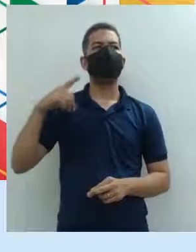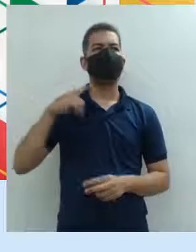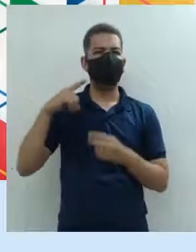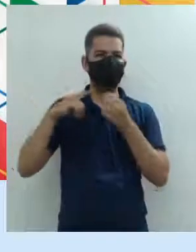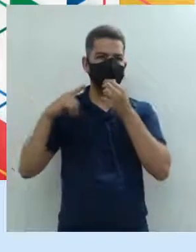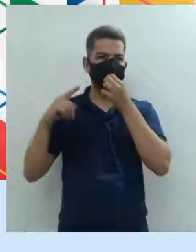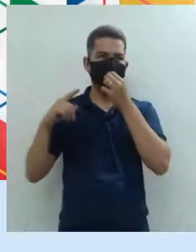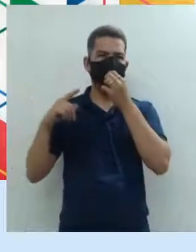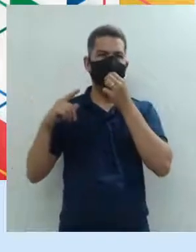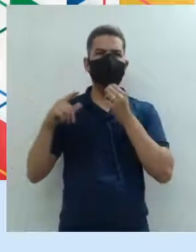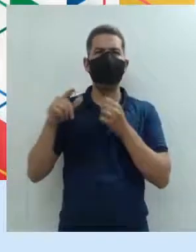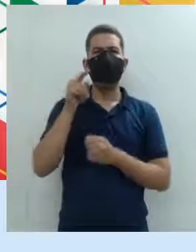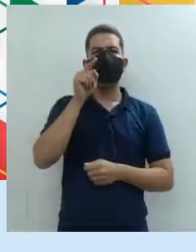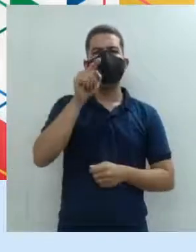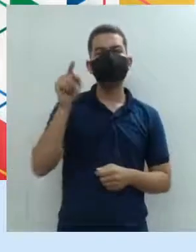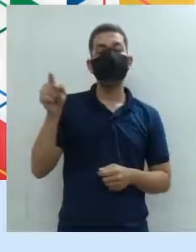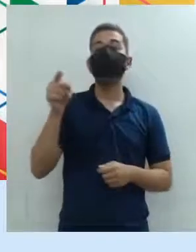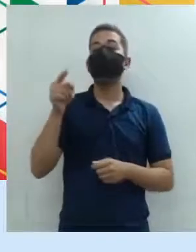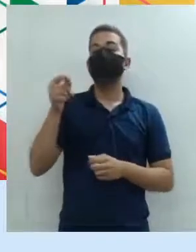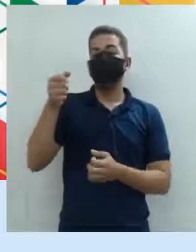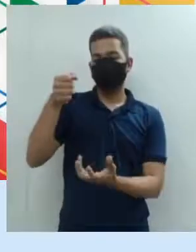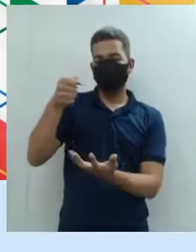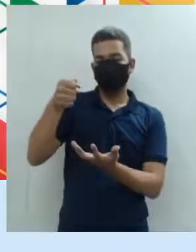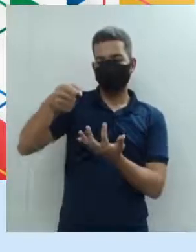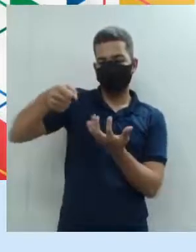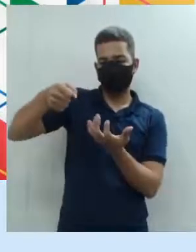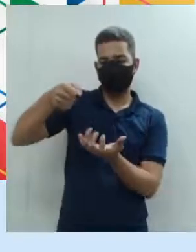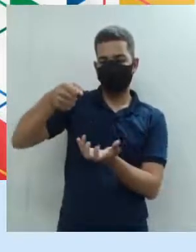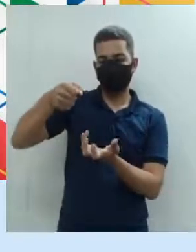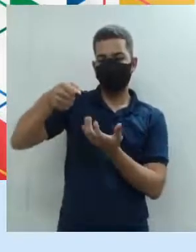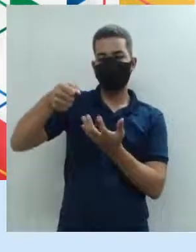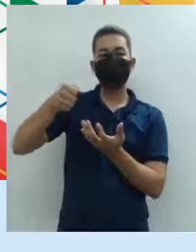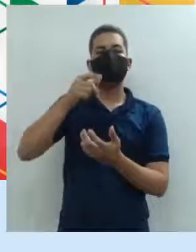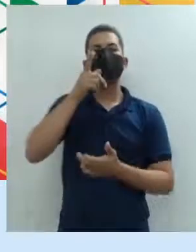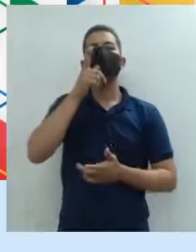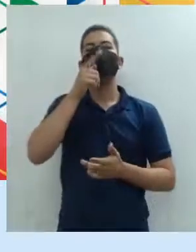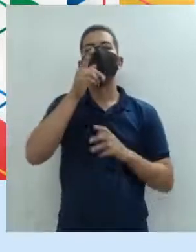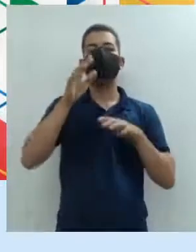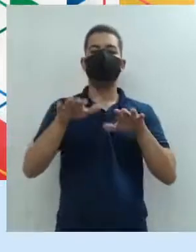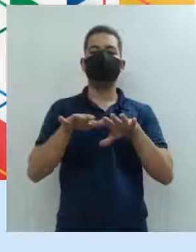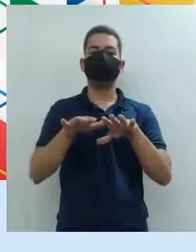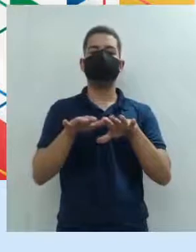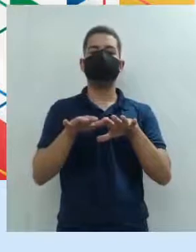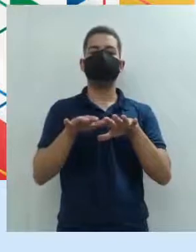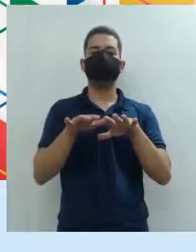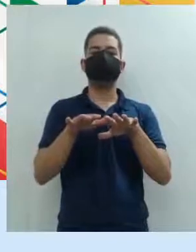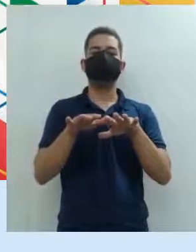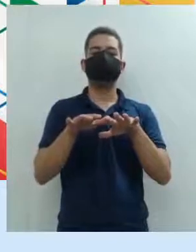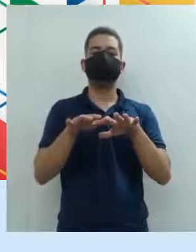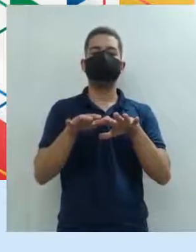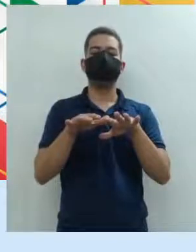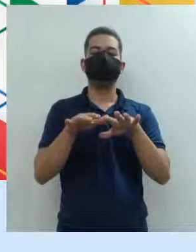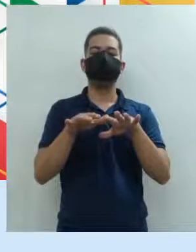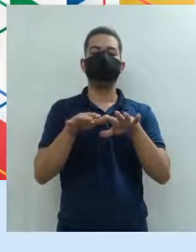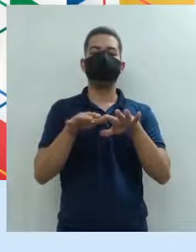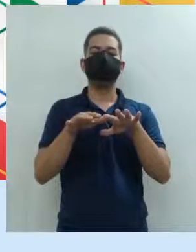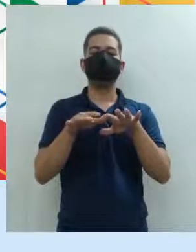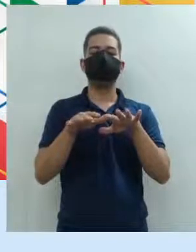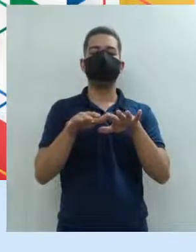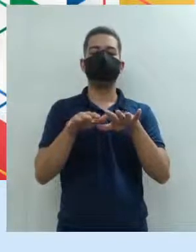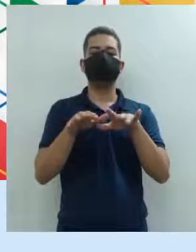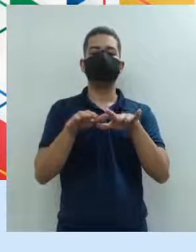uma determinada quantidade de energia térmica, ela vai aumentar a agitação das suas partículas, aumentando também a temperatura